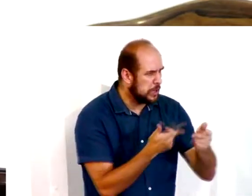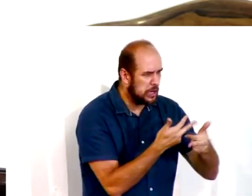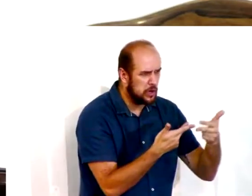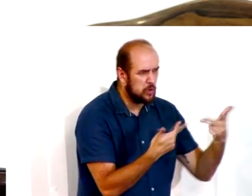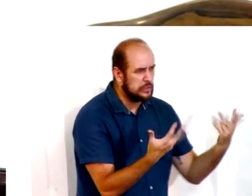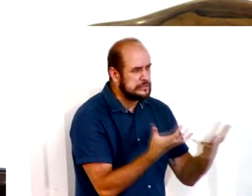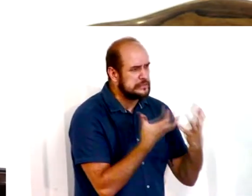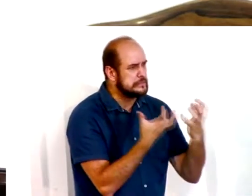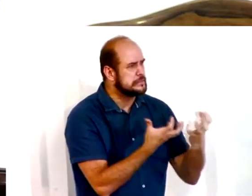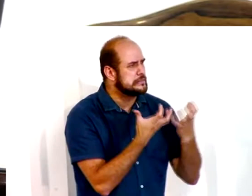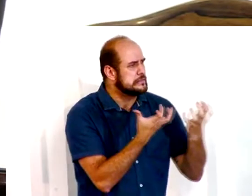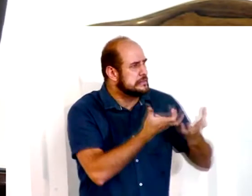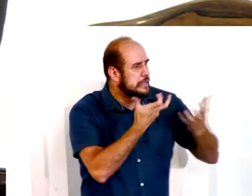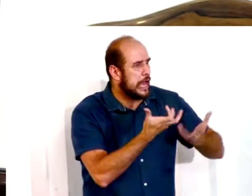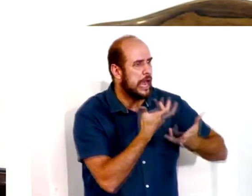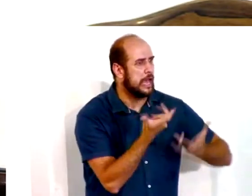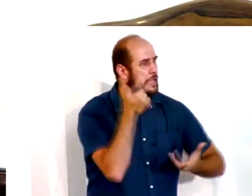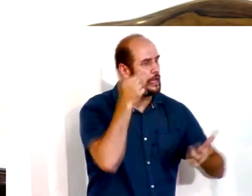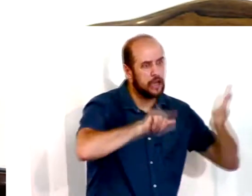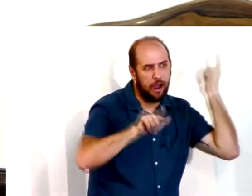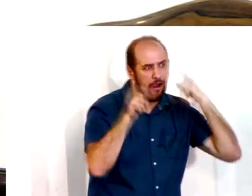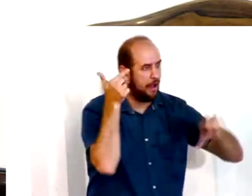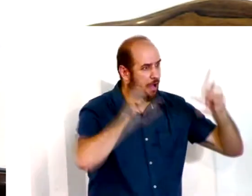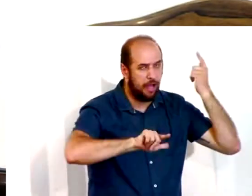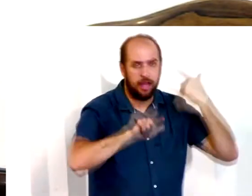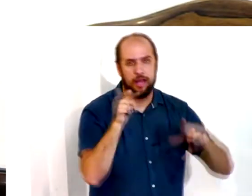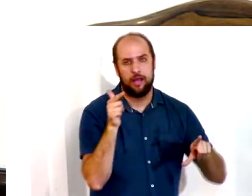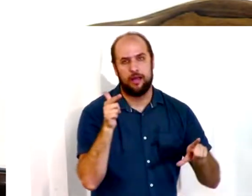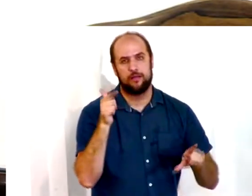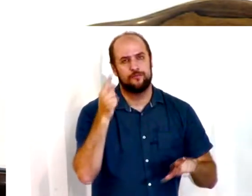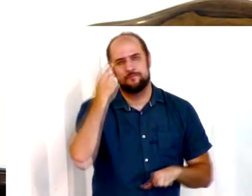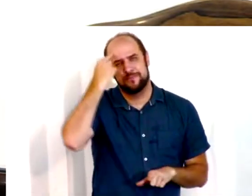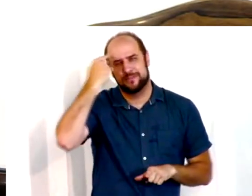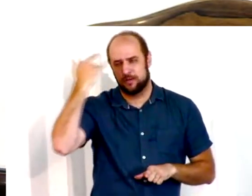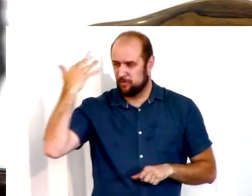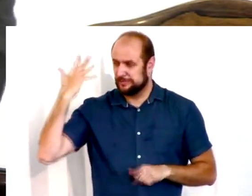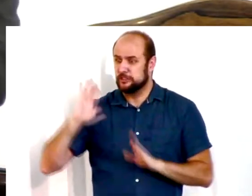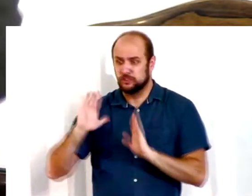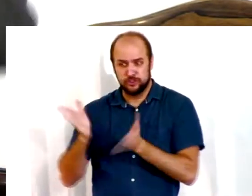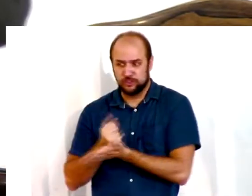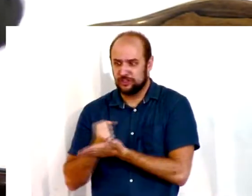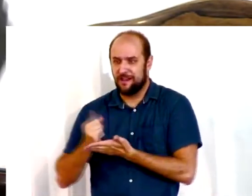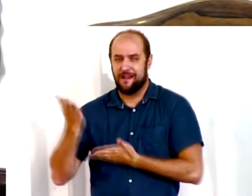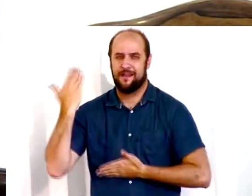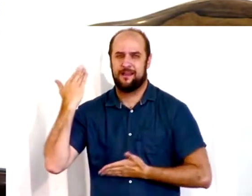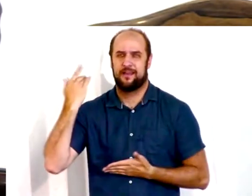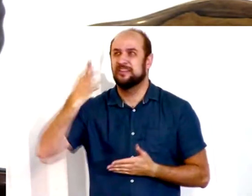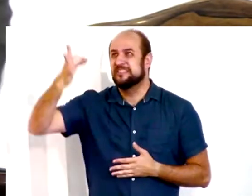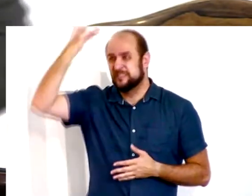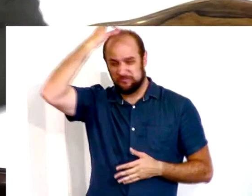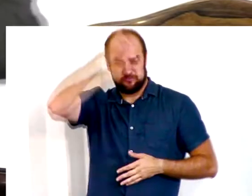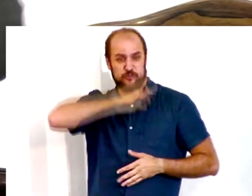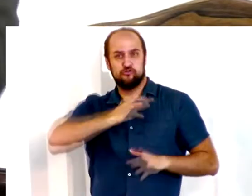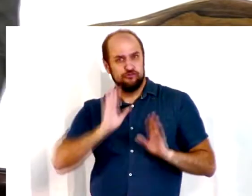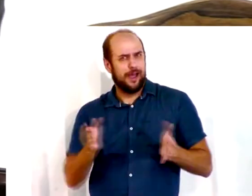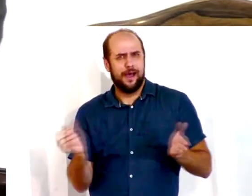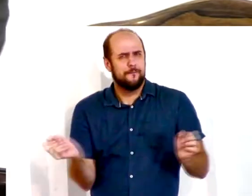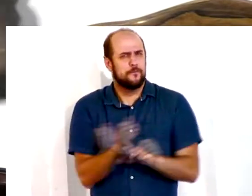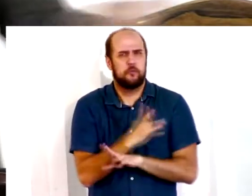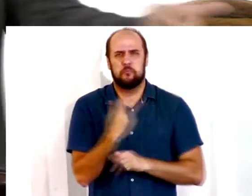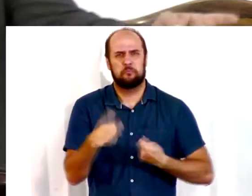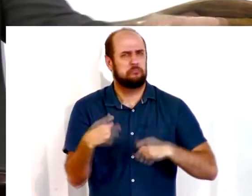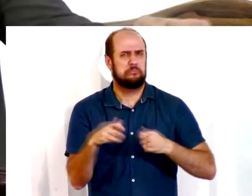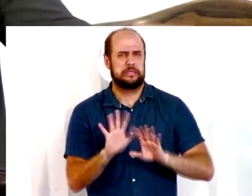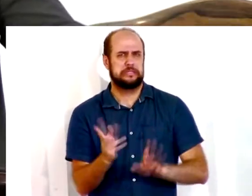que deseja obter, e não naquilo que já tem. Pois se o Espírito Santo já habita em você, você já tem. Você não precisa buscar